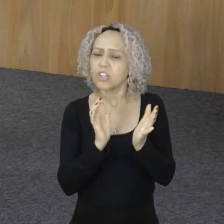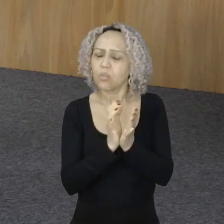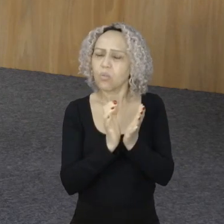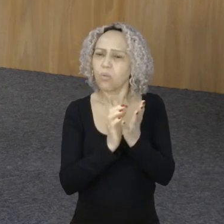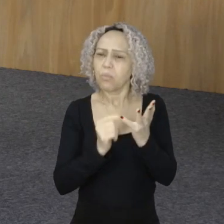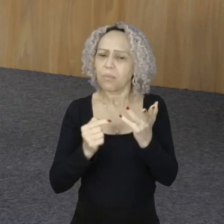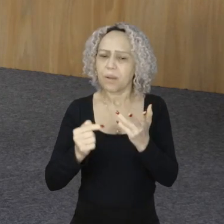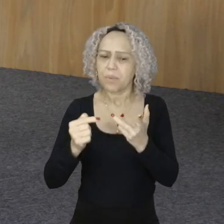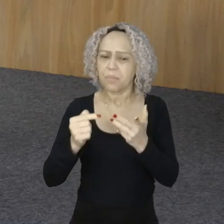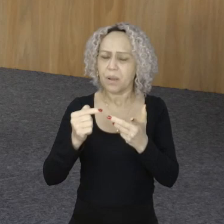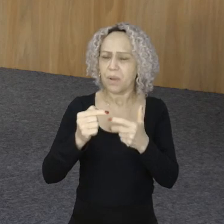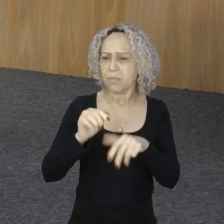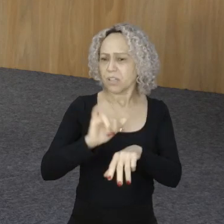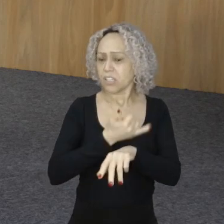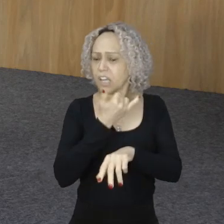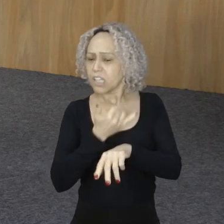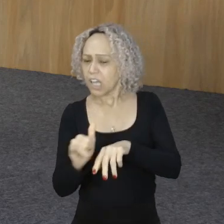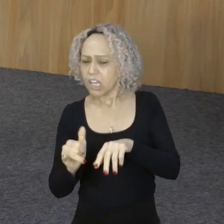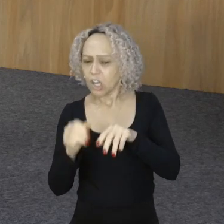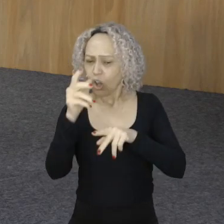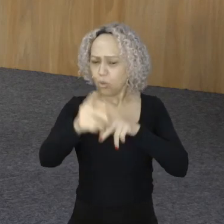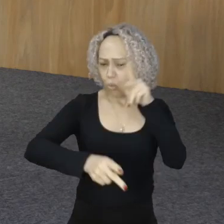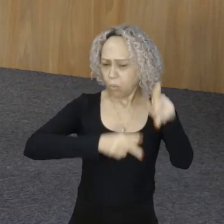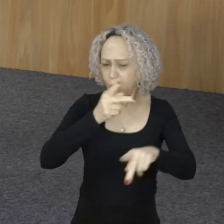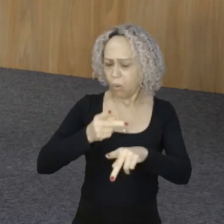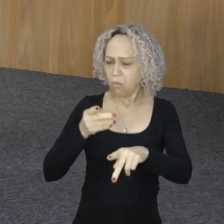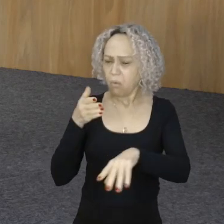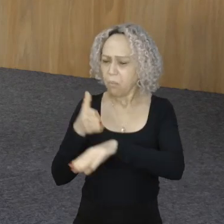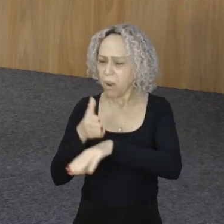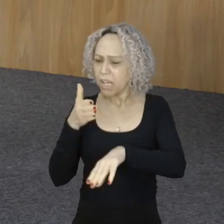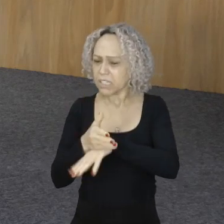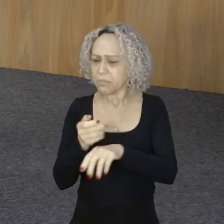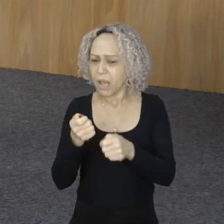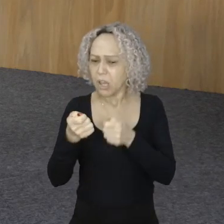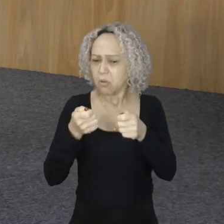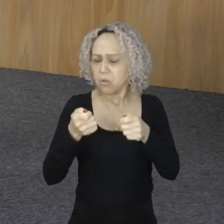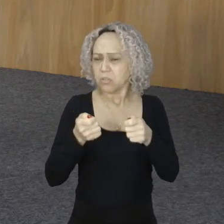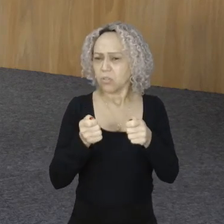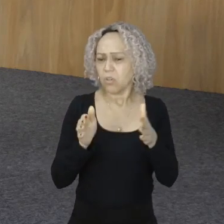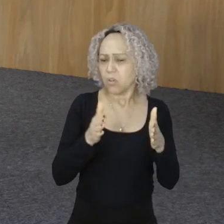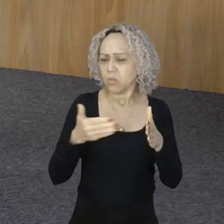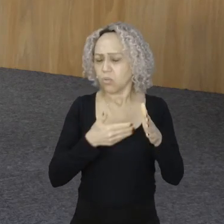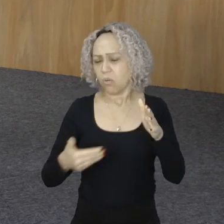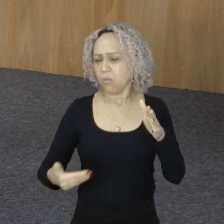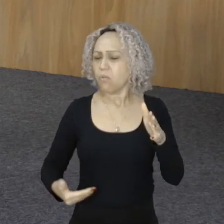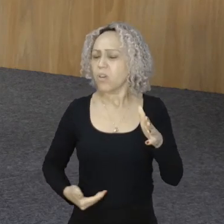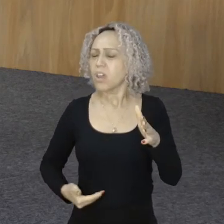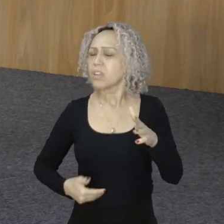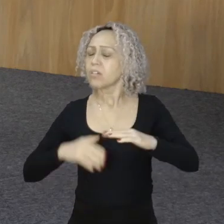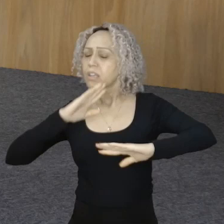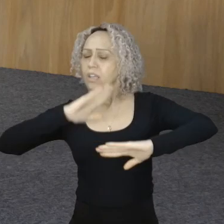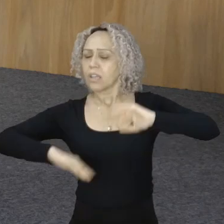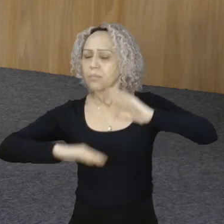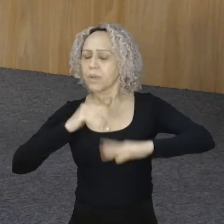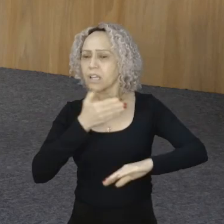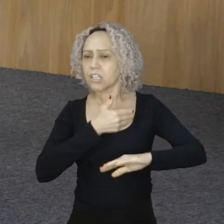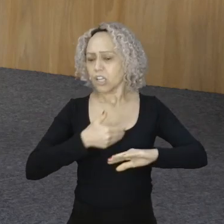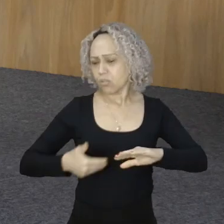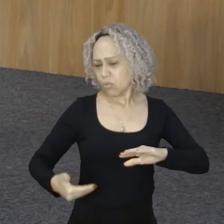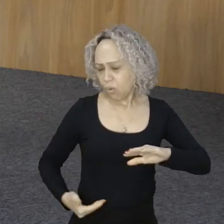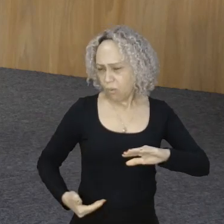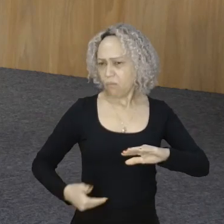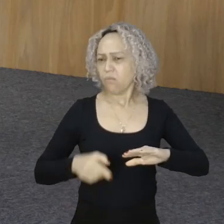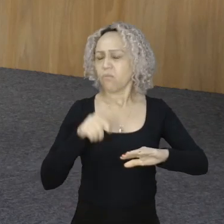de participação popular no controle do governo, no ato de governar junto com o nosso povo,